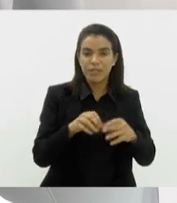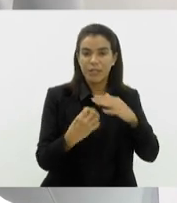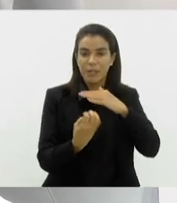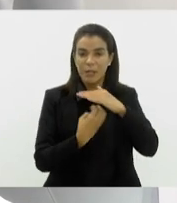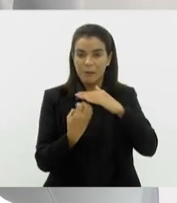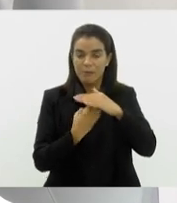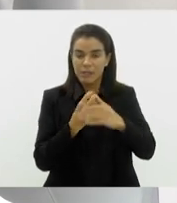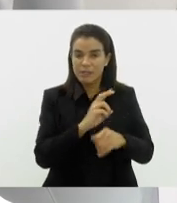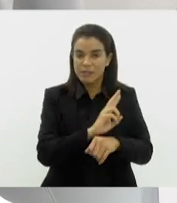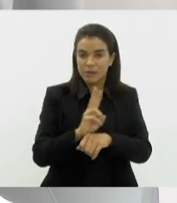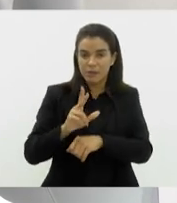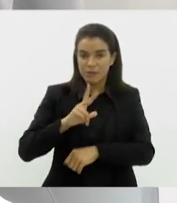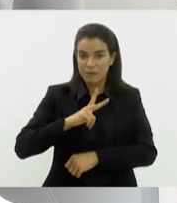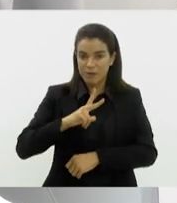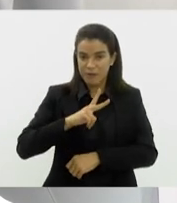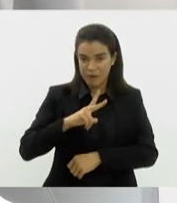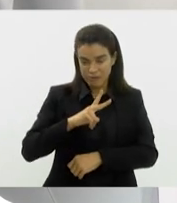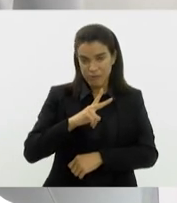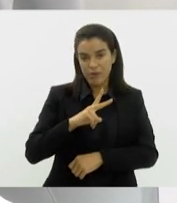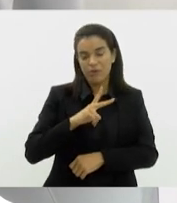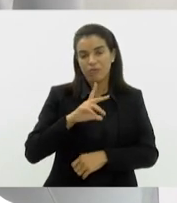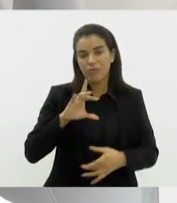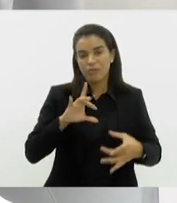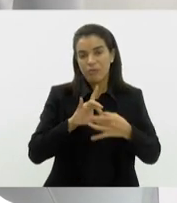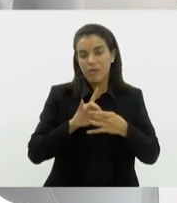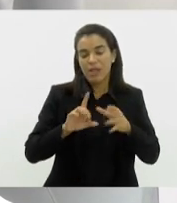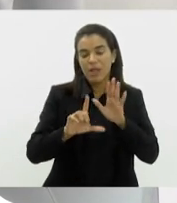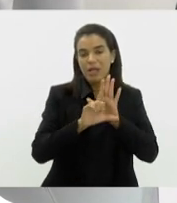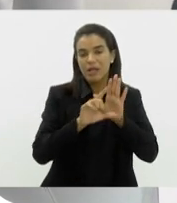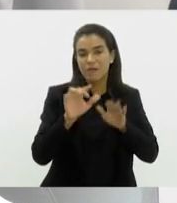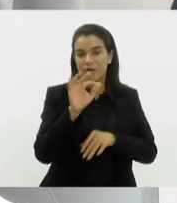de segurança privada constituídas nos termos da lei federal